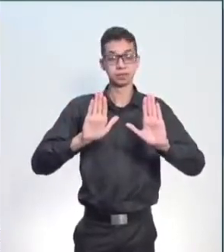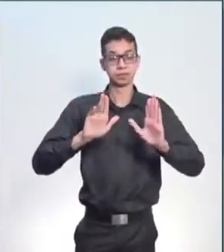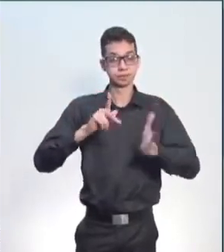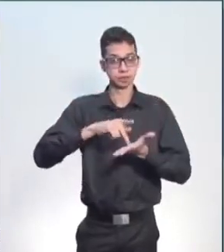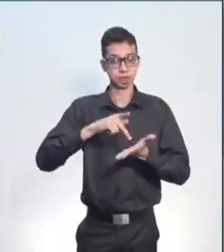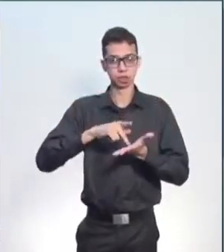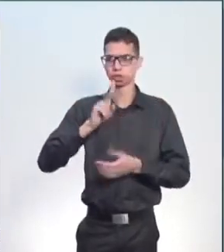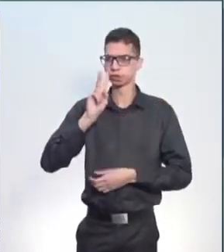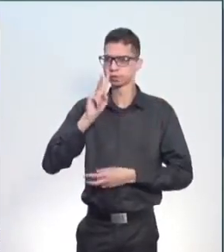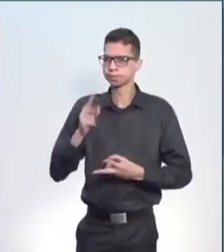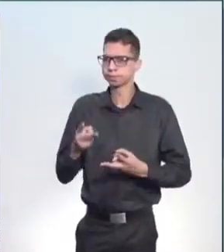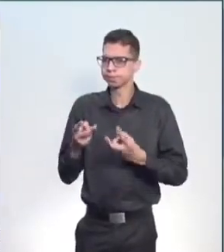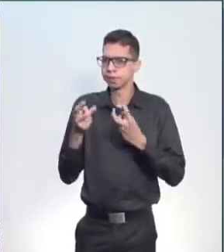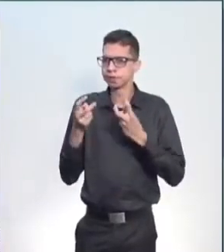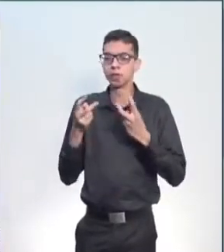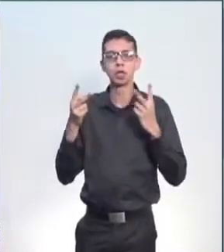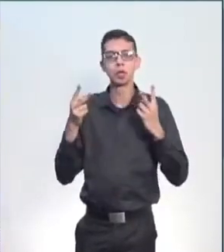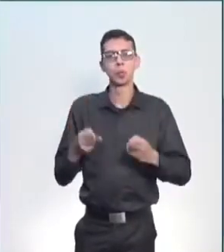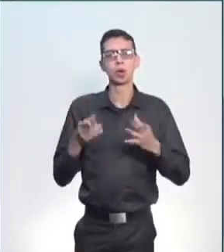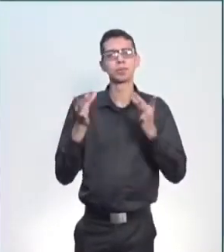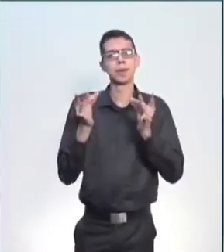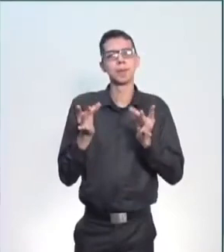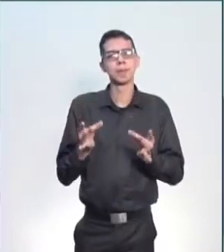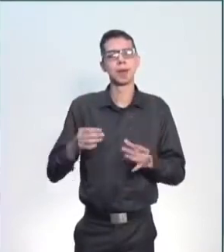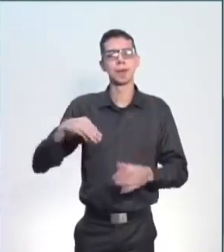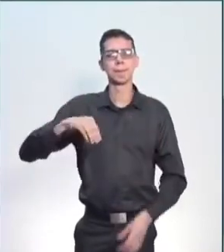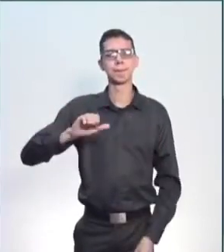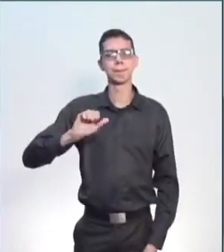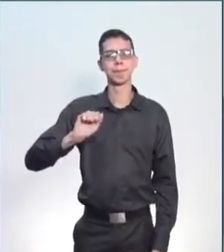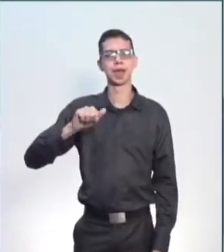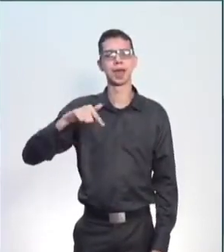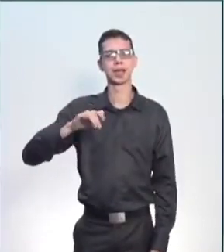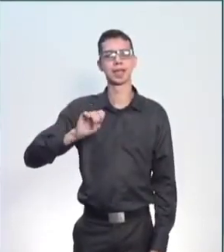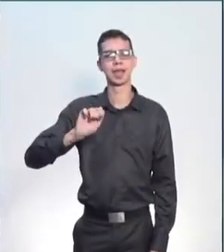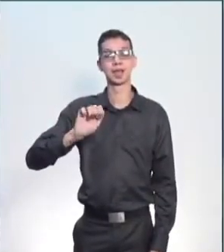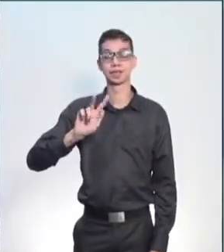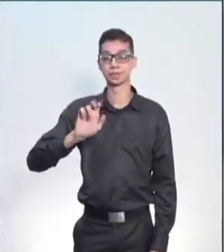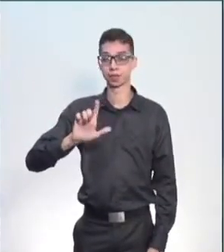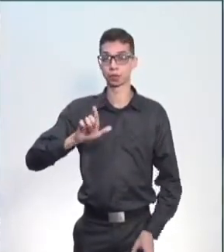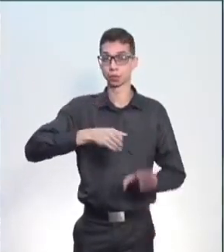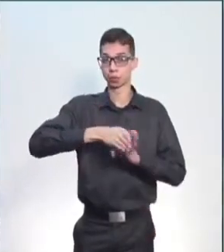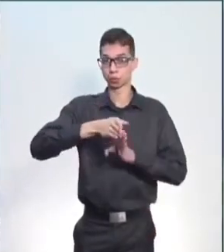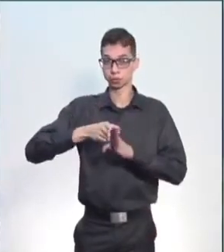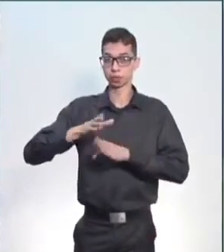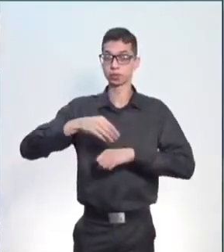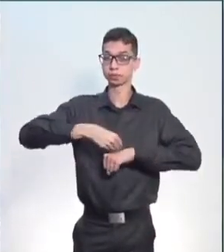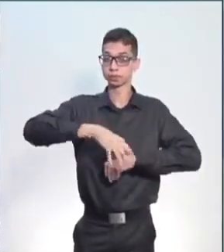a realidade, que é o que o Maquiavel nos aconselhou, o que o Cícero nos aconselhou, as